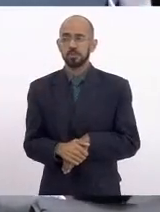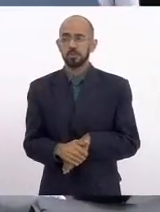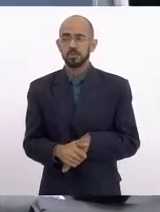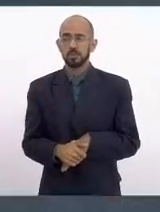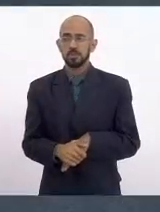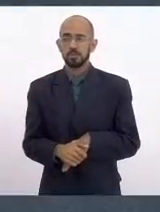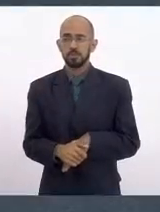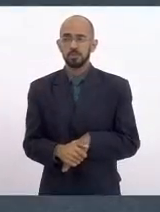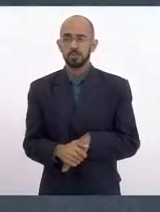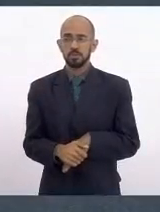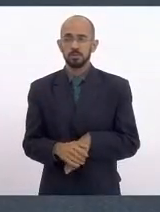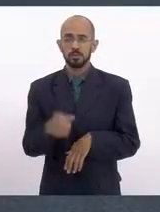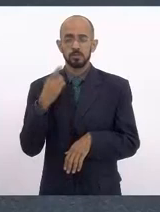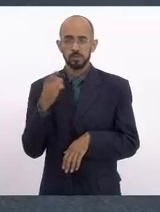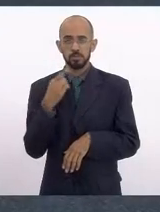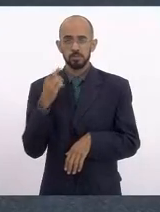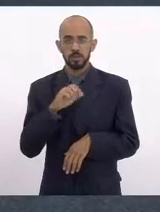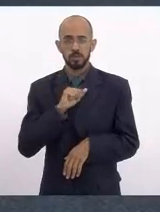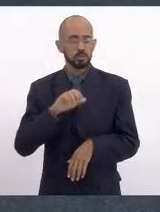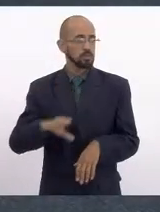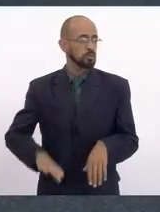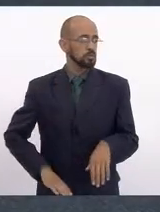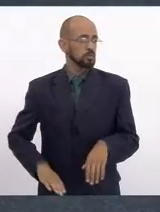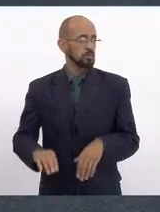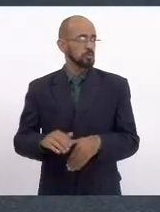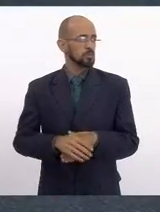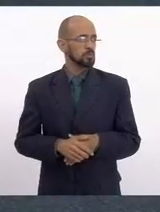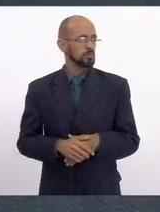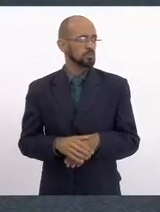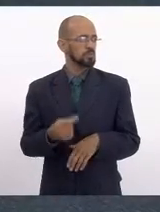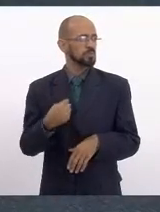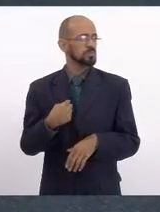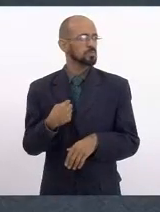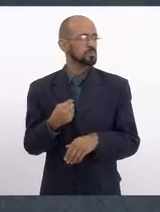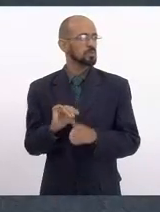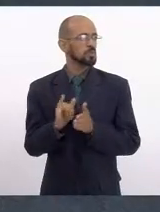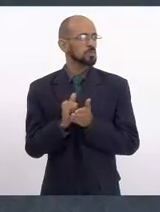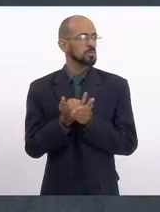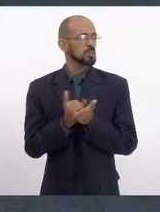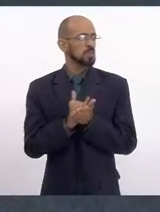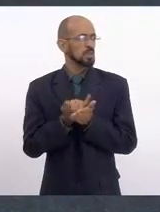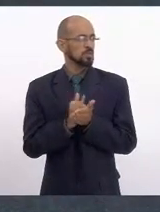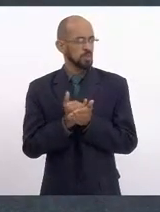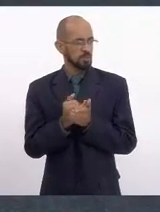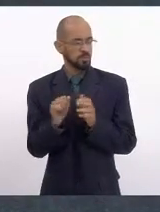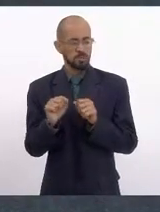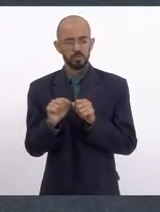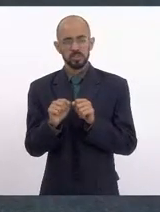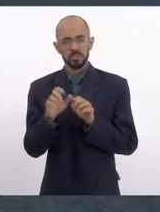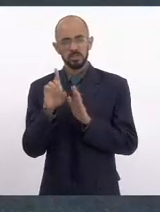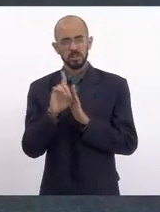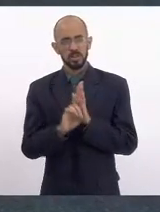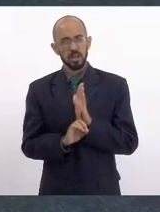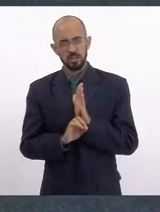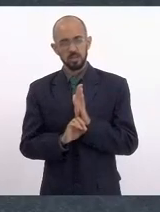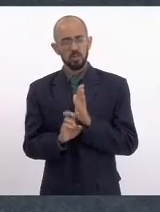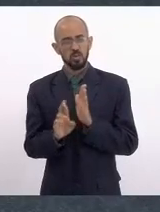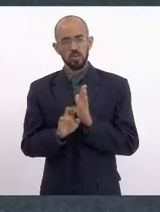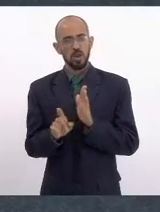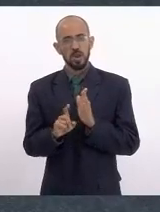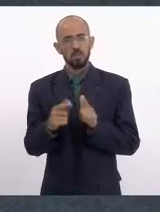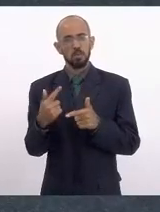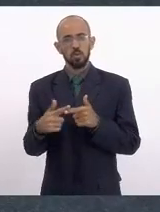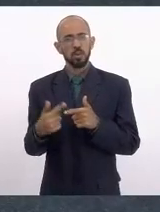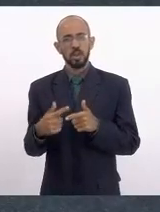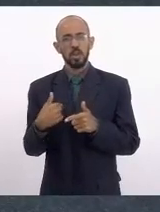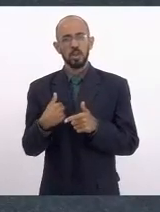o deputado André Ceciliano eu fiz questão de me inscrever para fazer essa declaração de voto não apenas